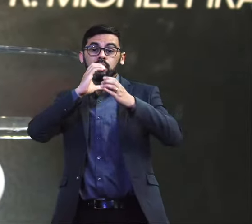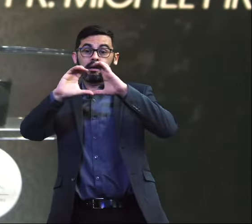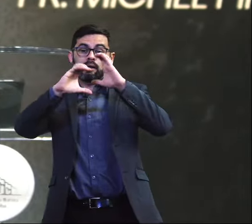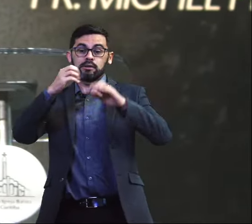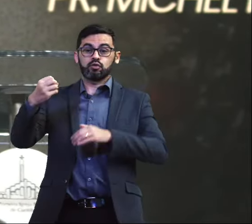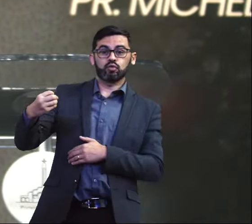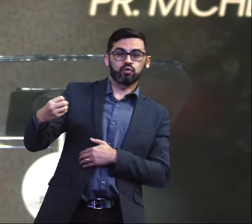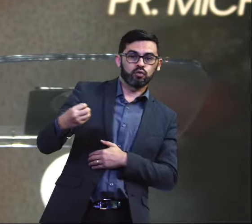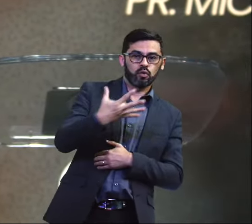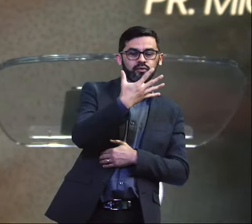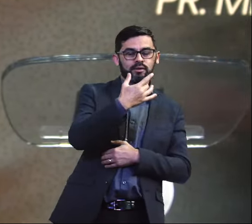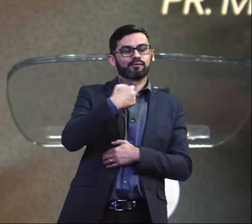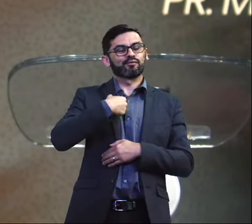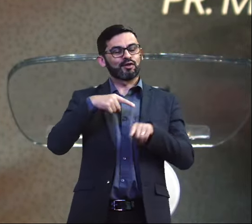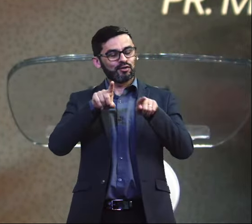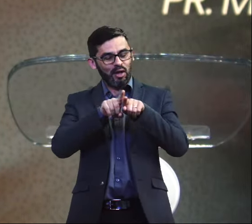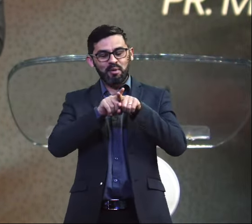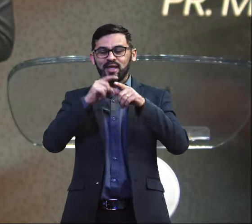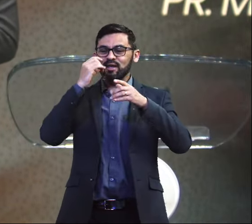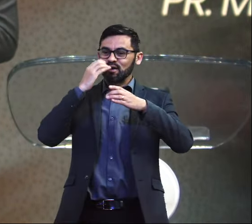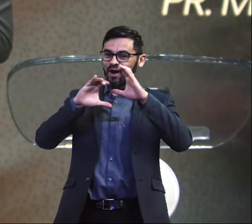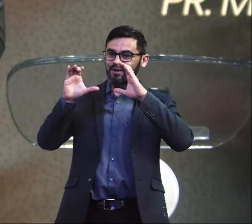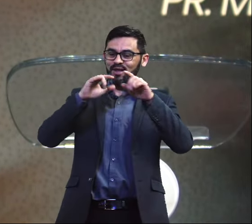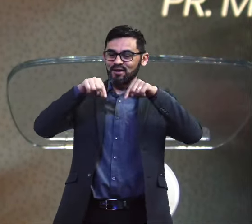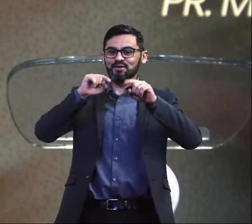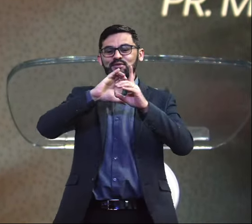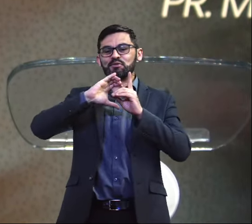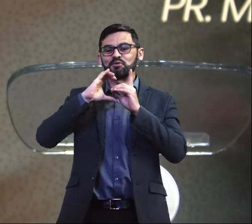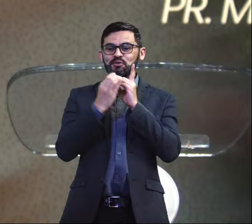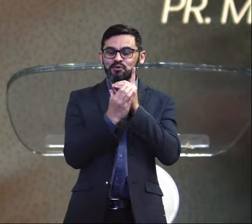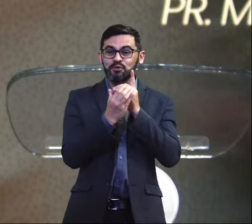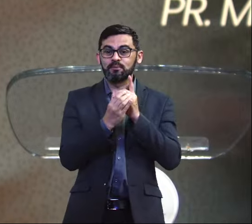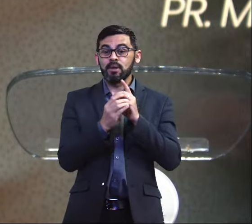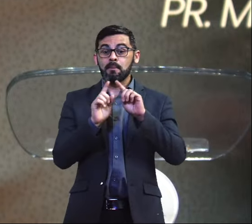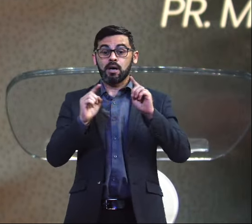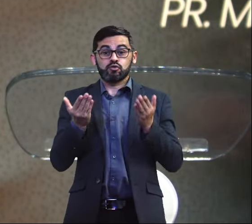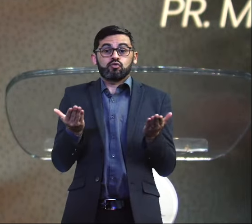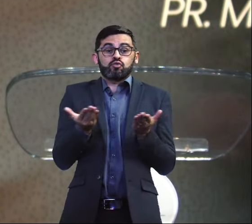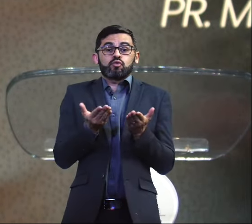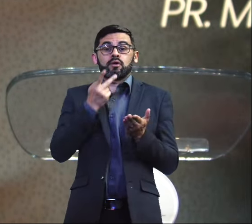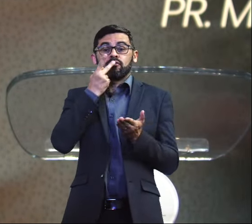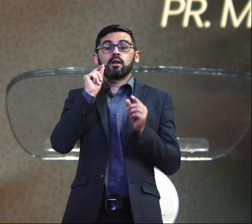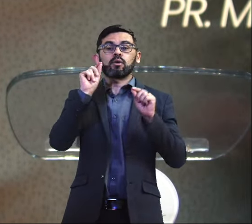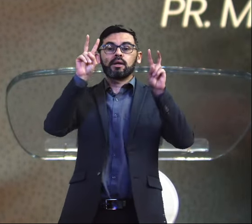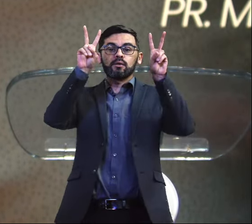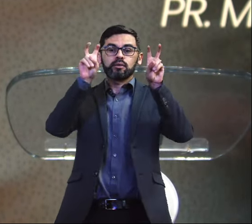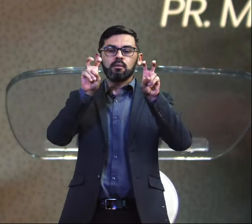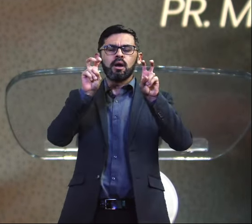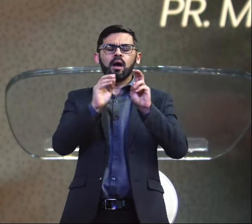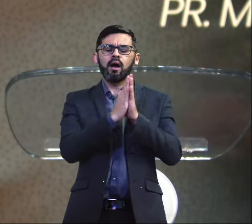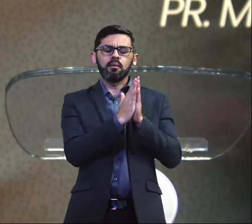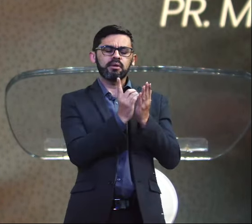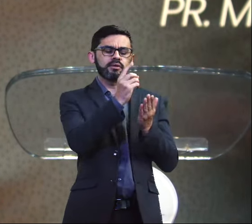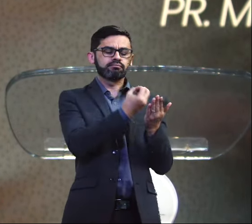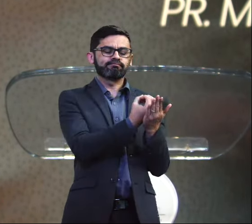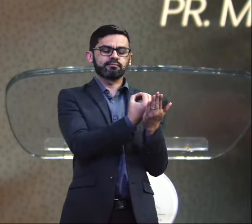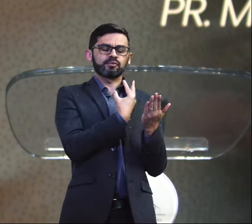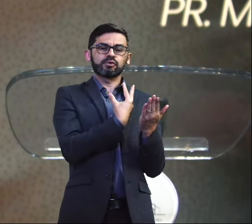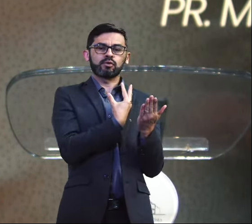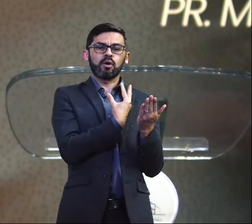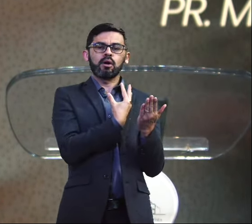novo. Até cantei aqui, né? Meu Deus. E hoje eu quero falar a respeito do que a Bíblia fala